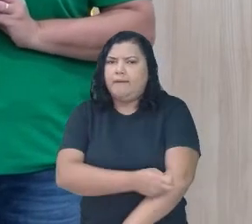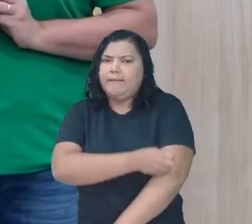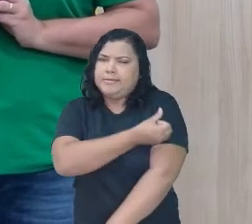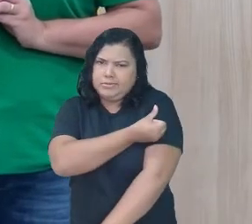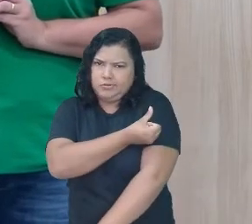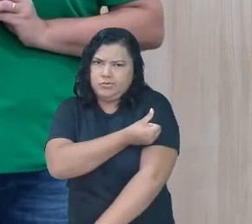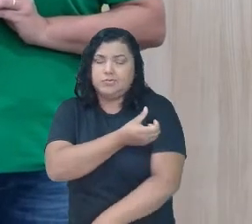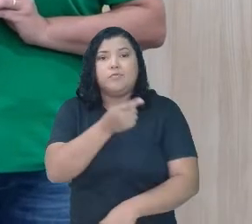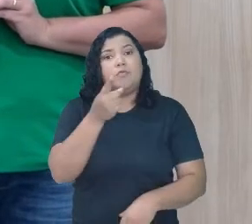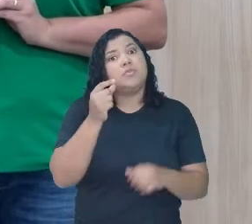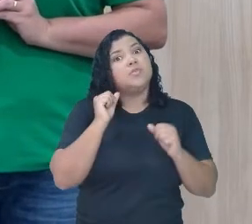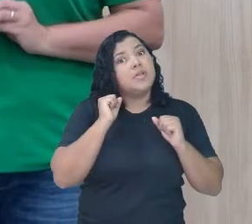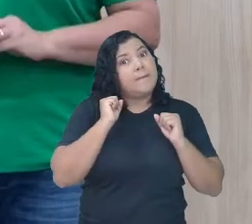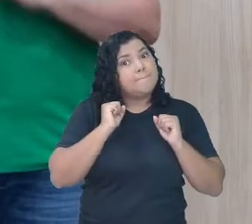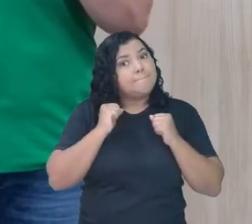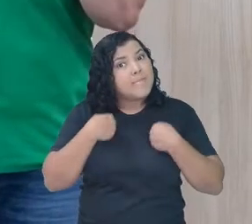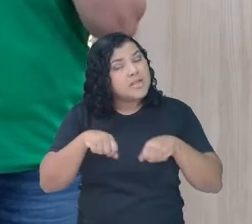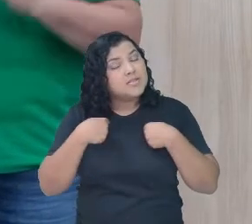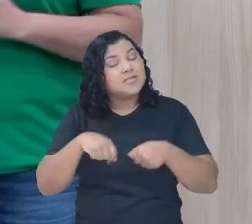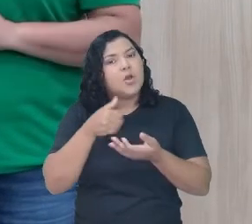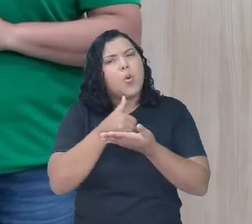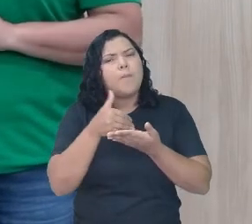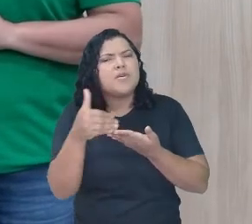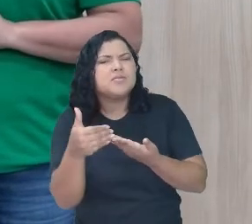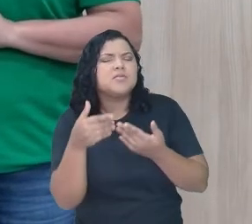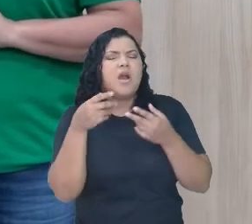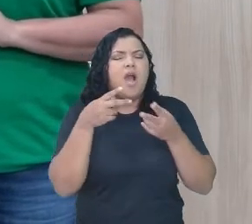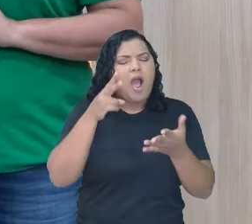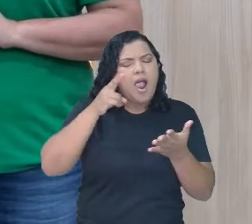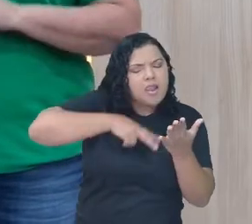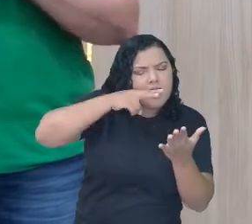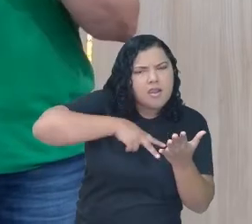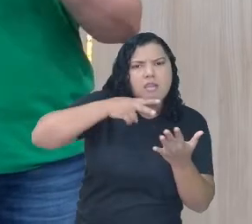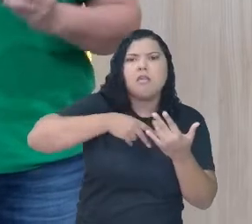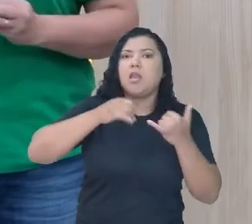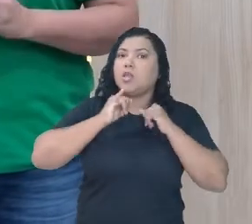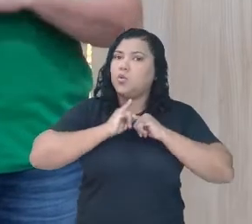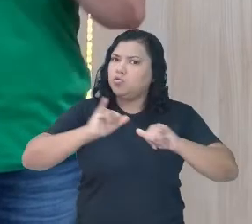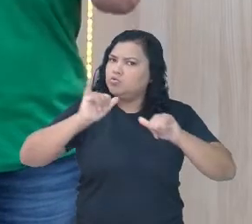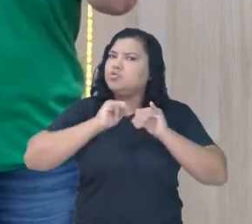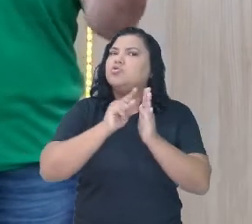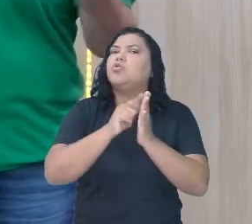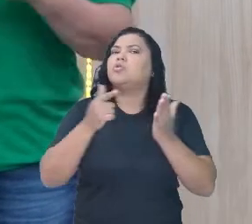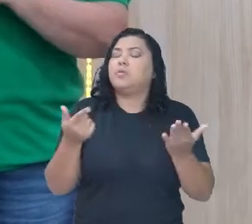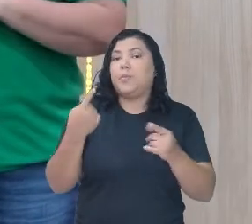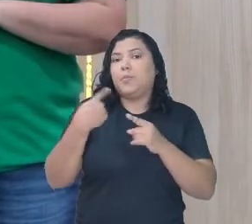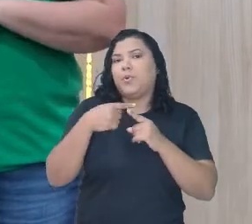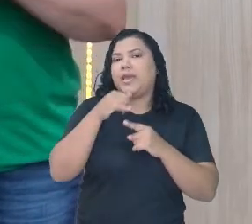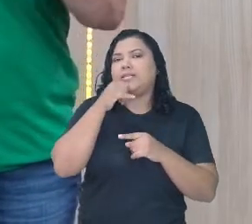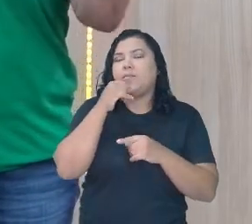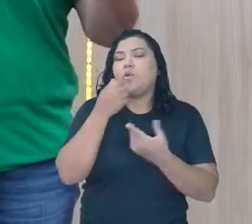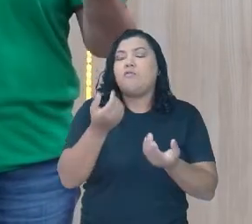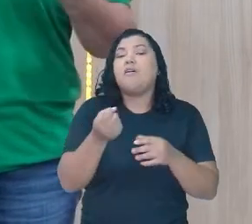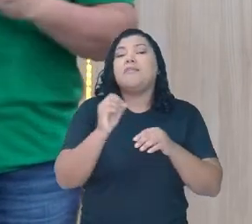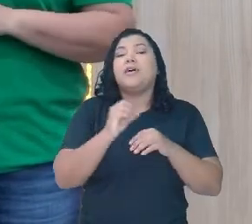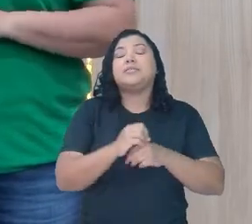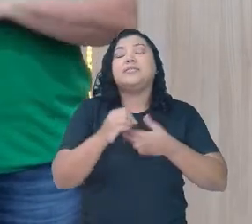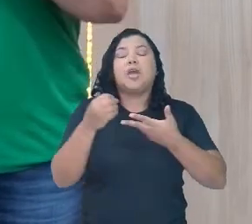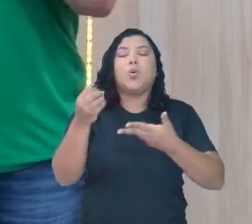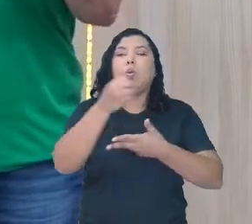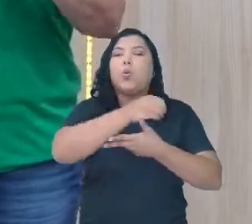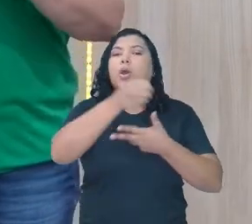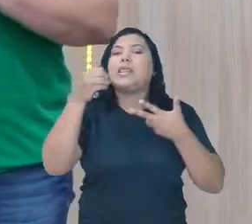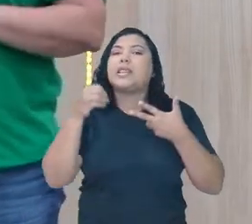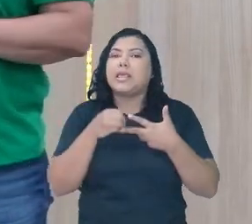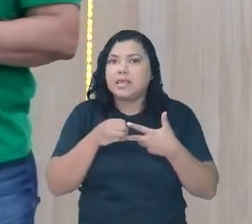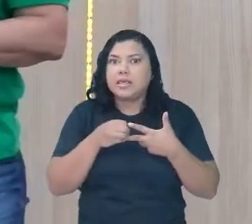ouvir notícias. Porque isso é muito válido em uma prova, em um exame lá, não é? O Exame Nacional, Enem, lá na frente